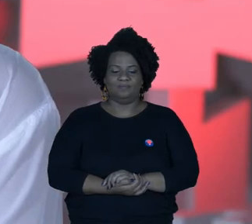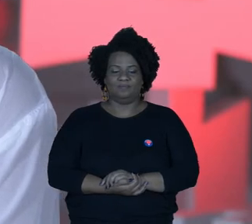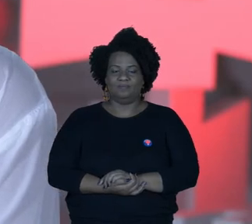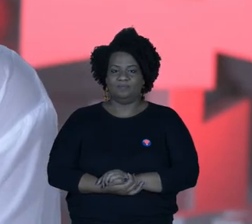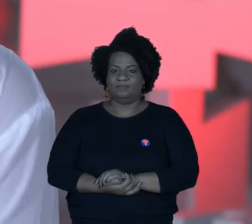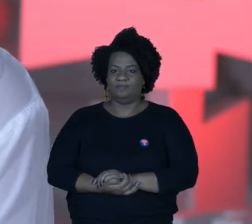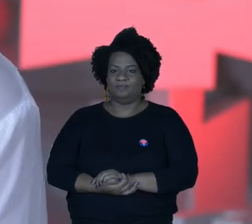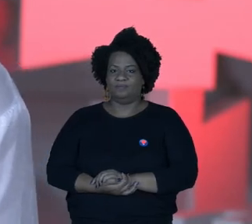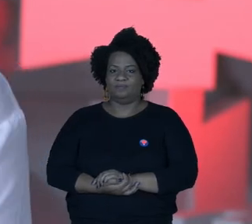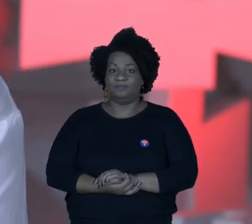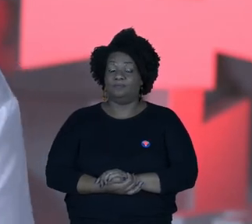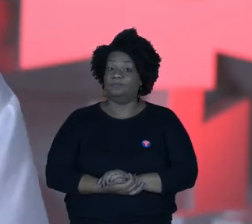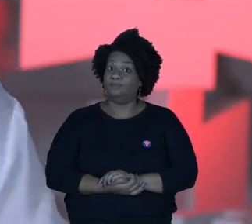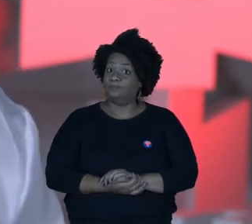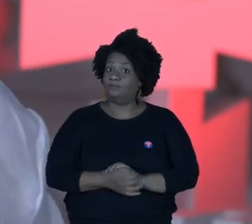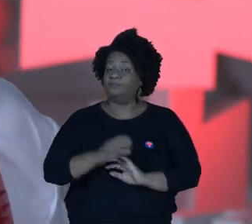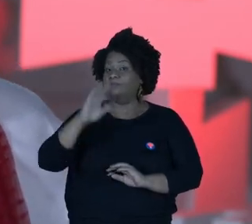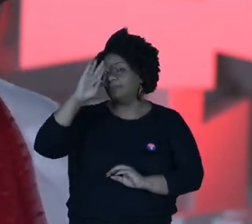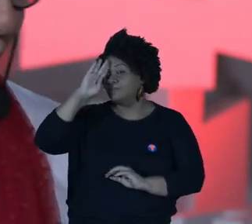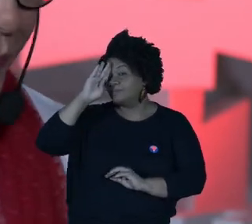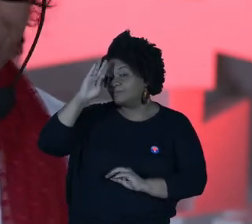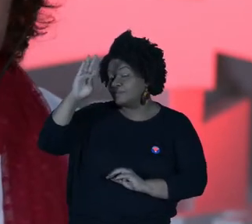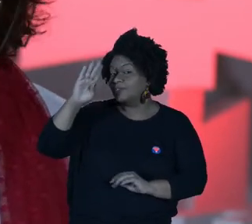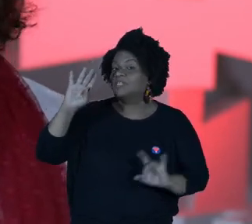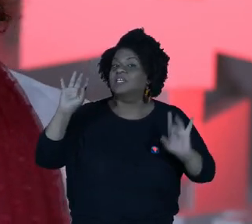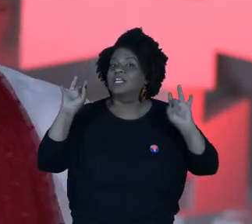Bem, em especial,